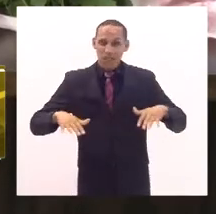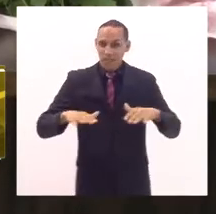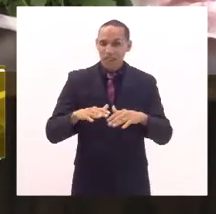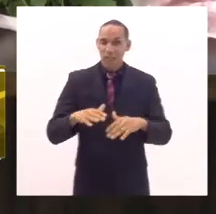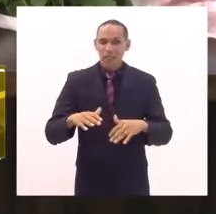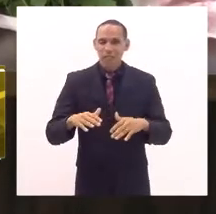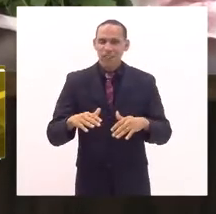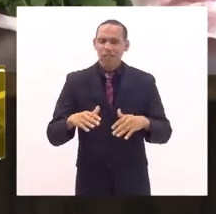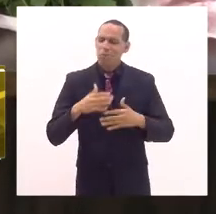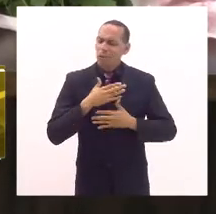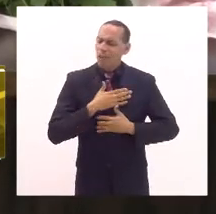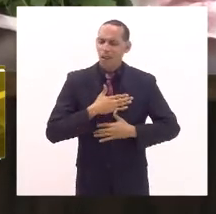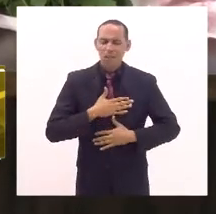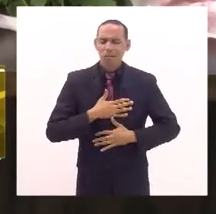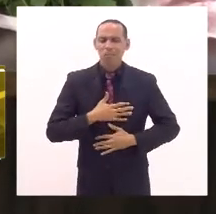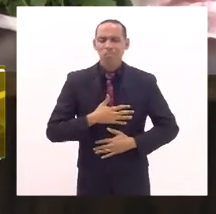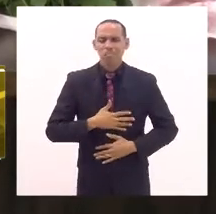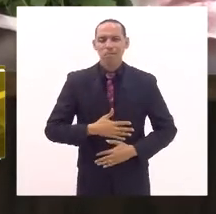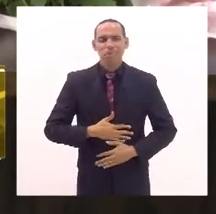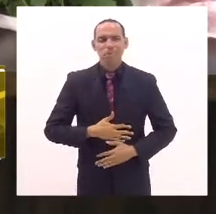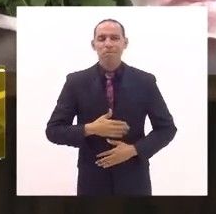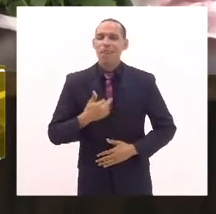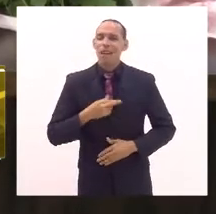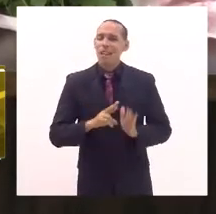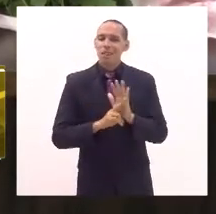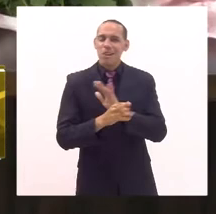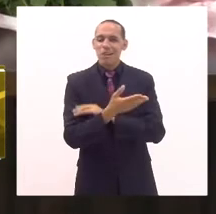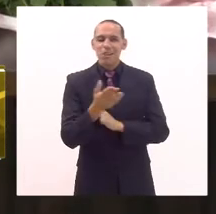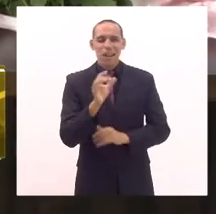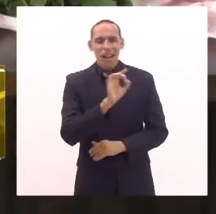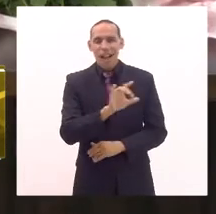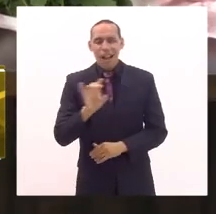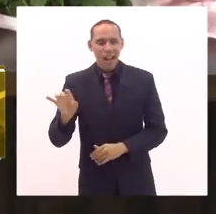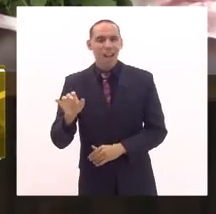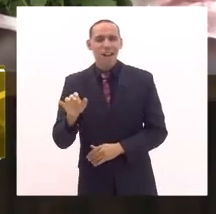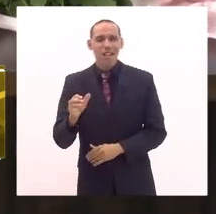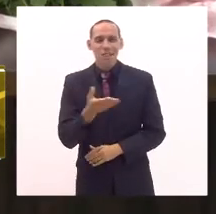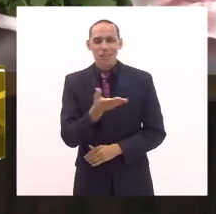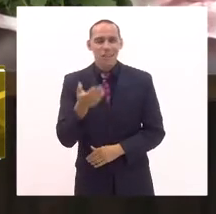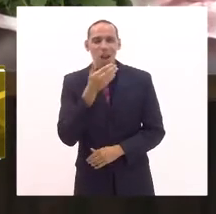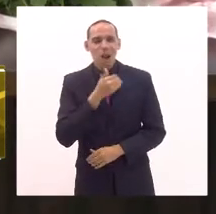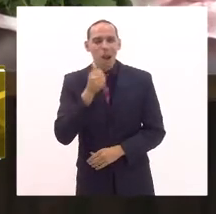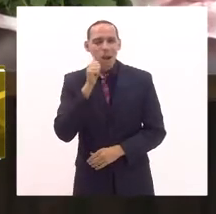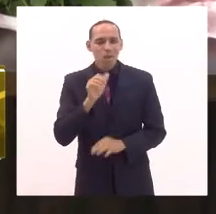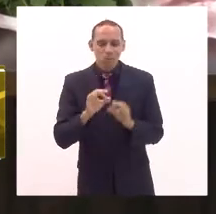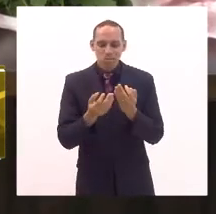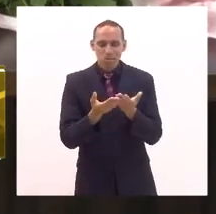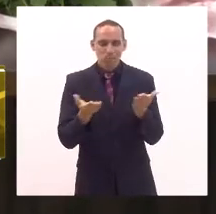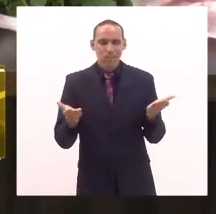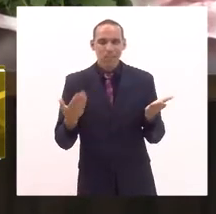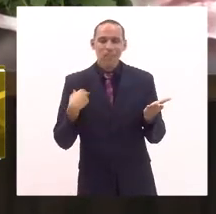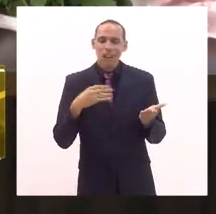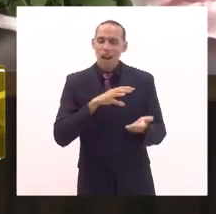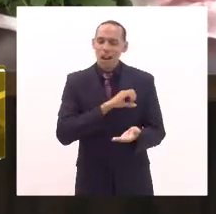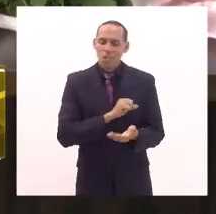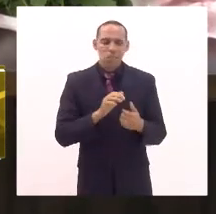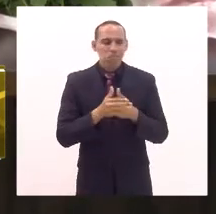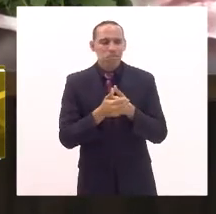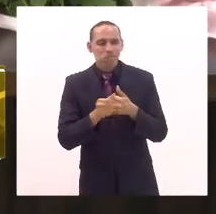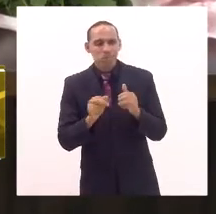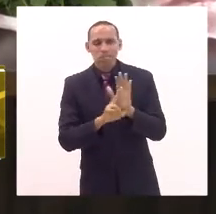a maior tranquilidade do mundo. Represento cada um dos senhores, das senhoras e seus familiares, com muito amor, com muito